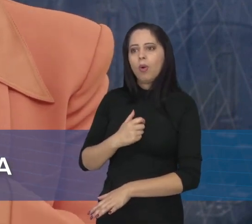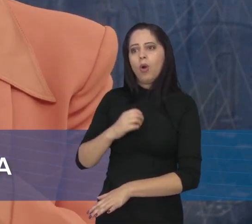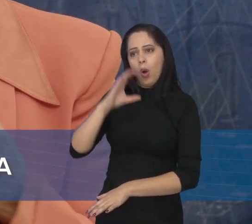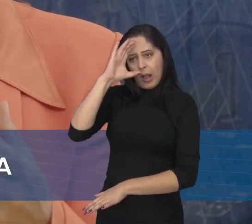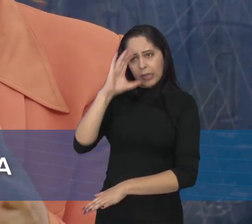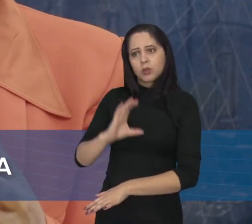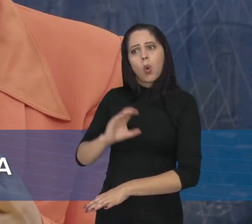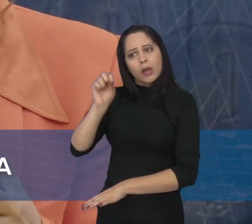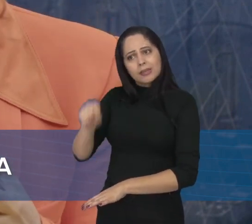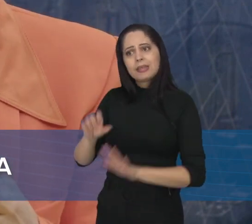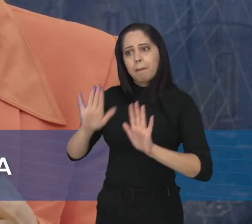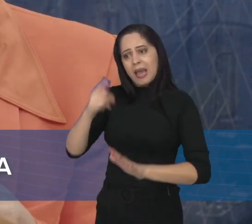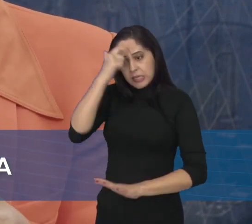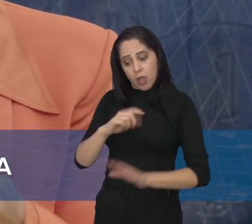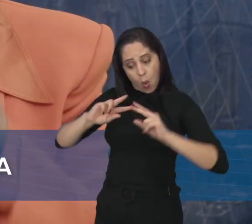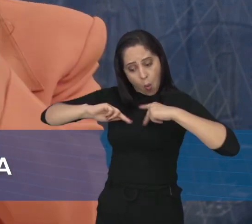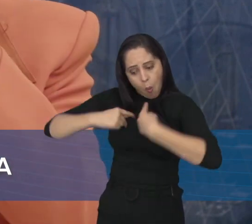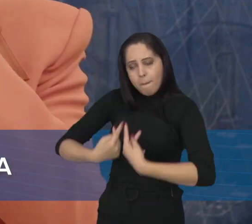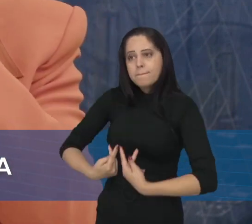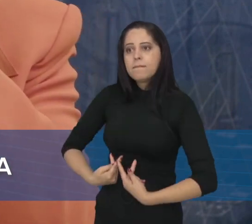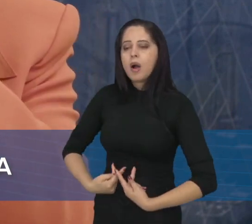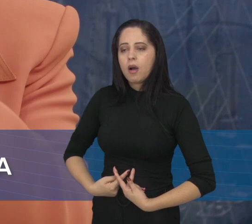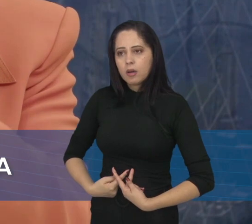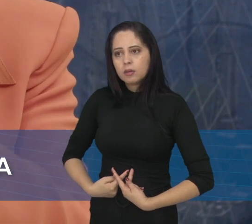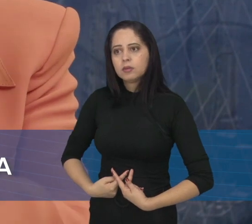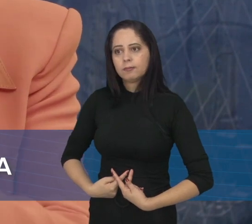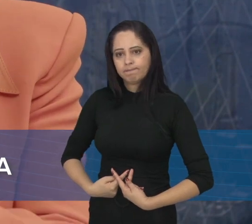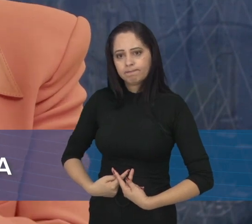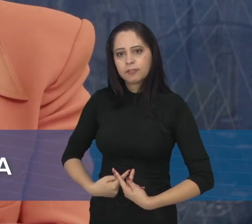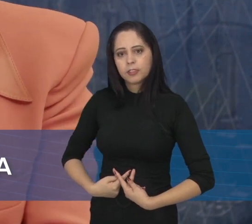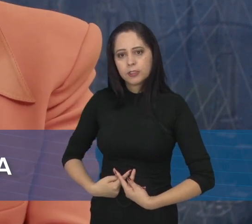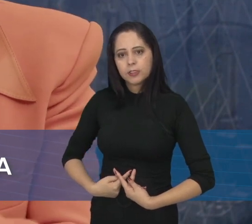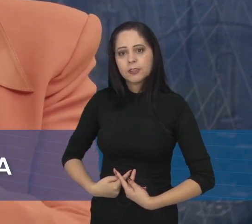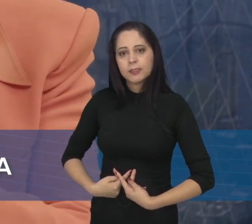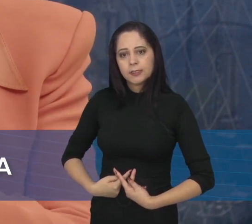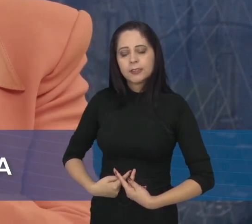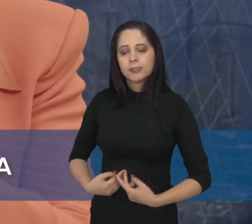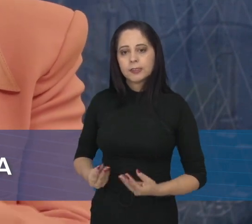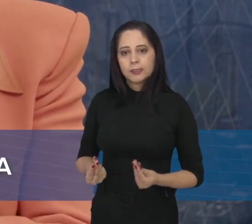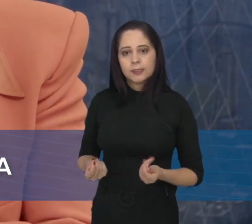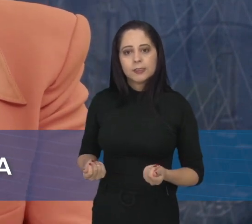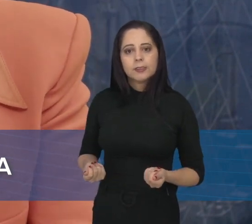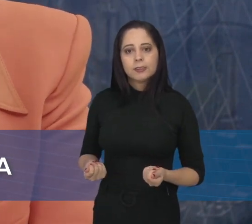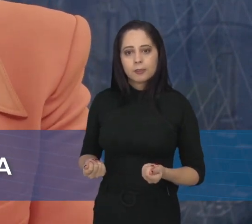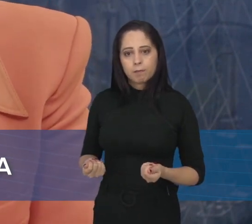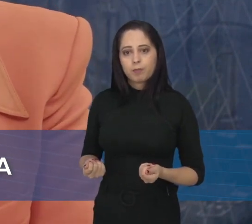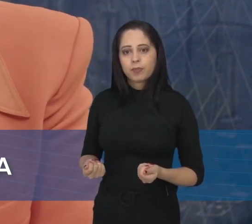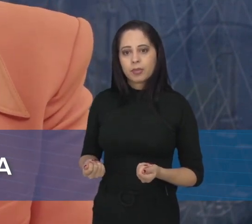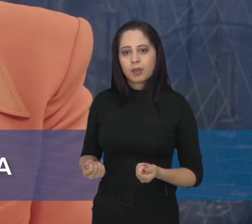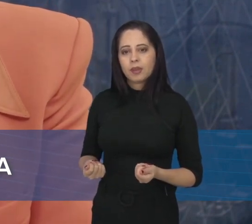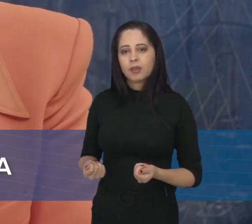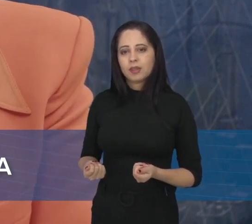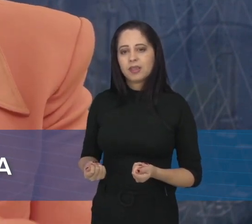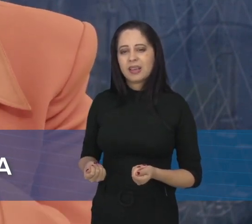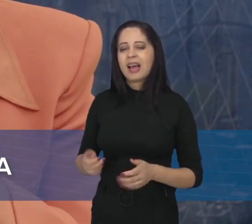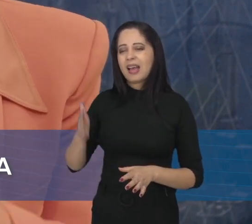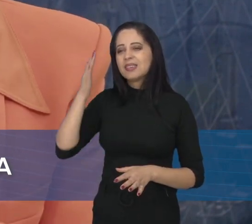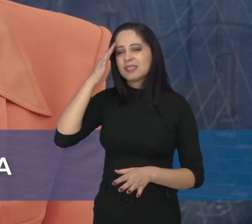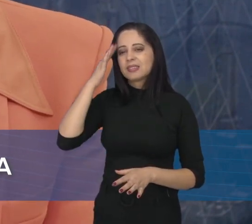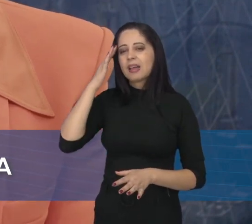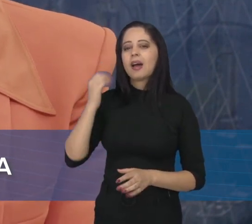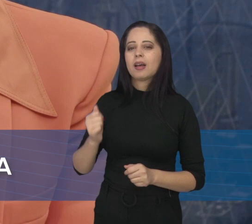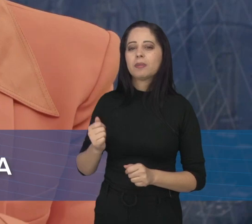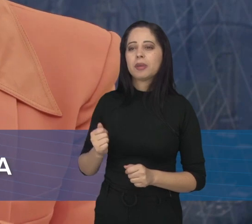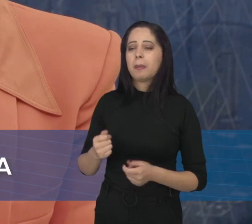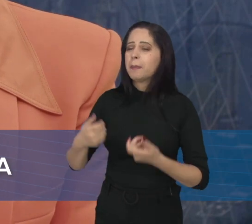é absolutamente humana. Assim, é uma coisa... deve ser tanto direito de cada um, sabe? Deveria ser,